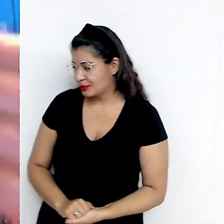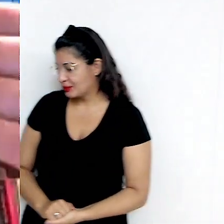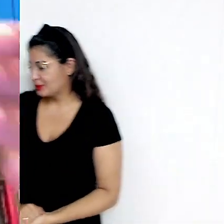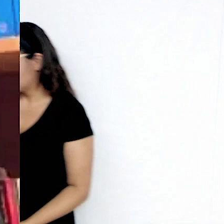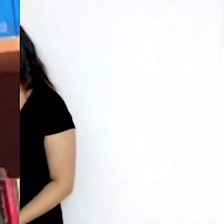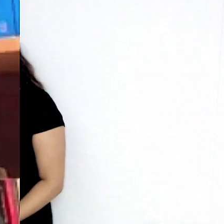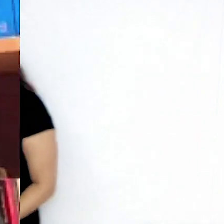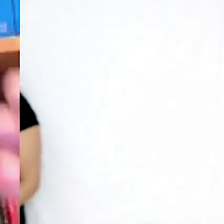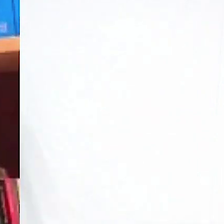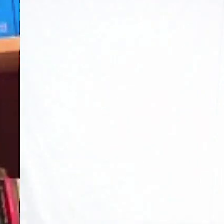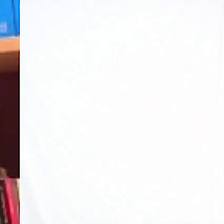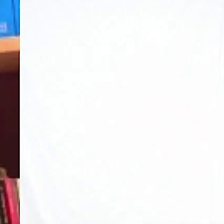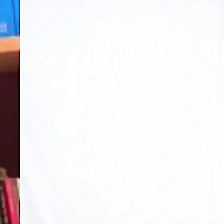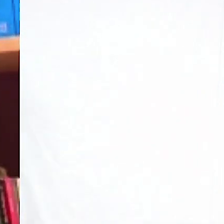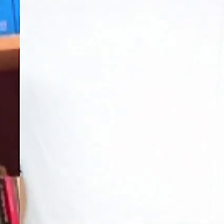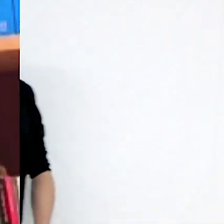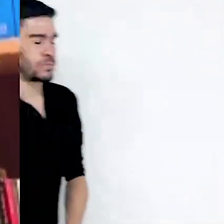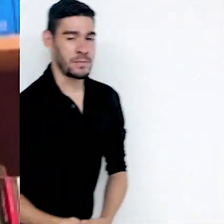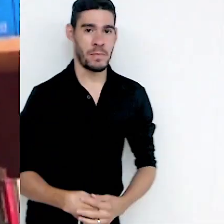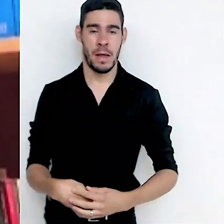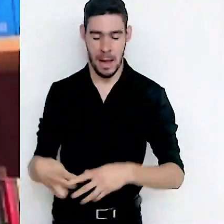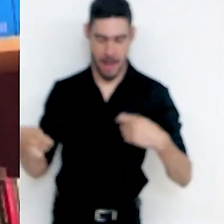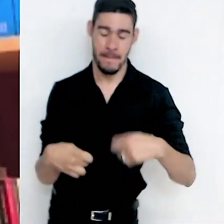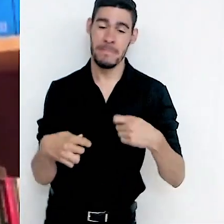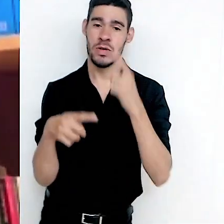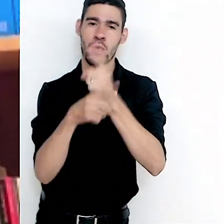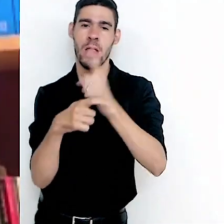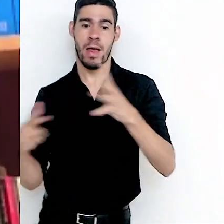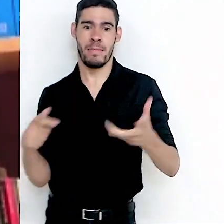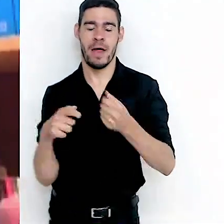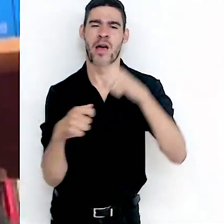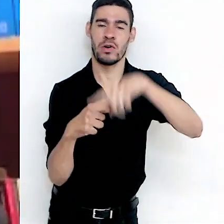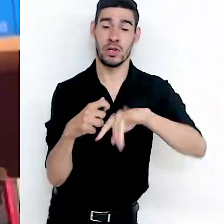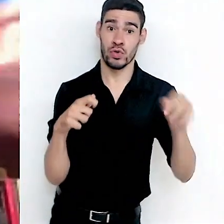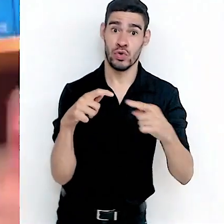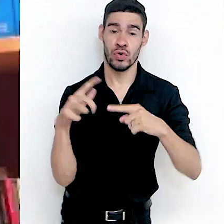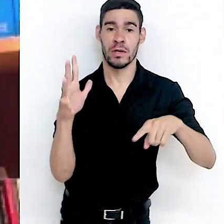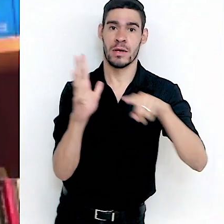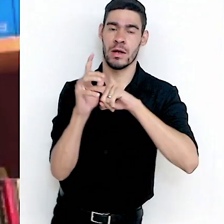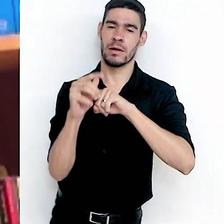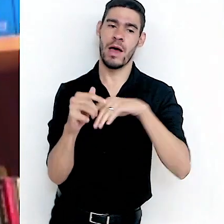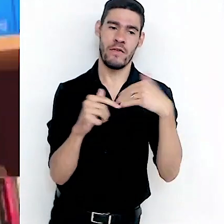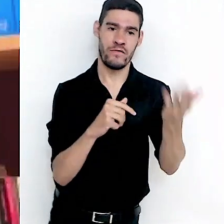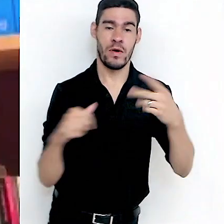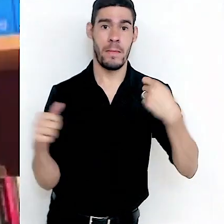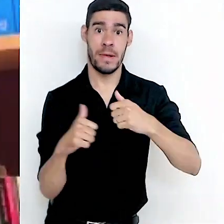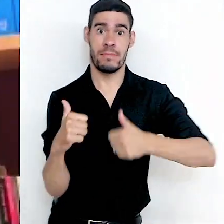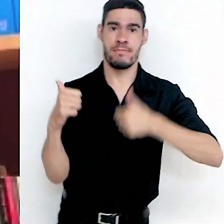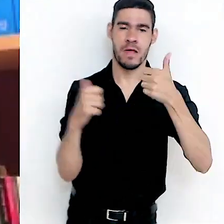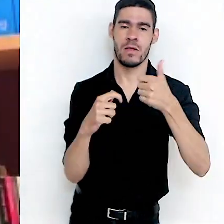precisam encontrar mais rentabilidade aqui o juro são negativos vamo lá fora eles precisam dessa